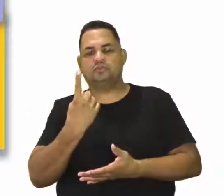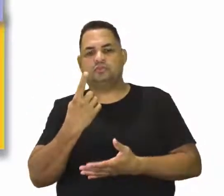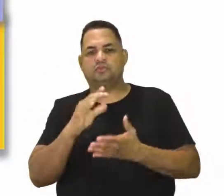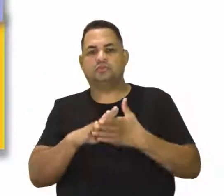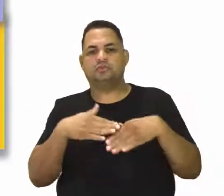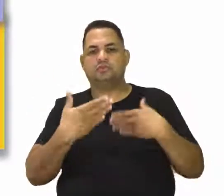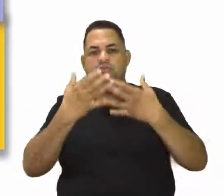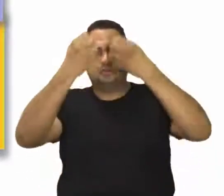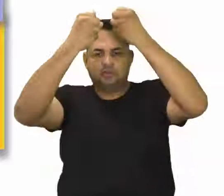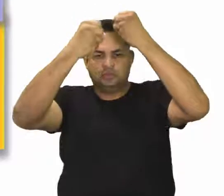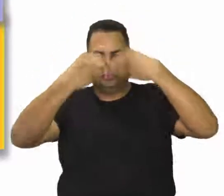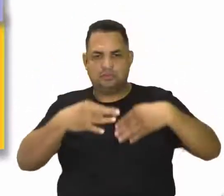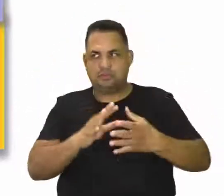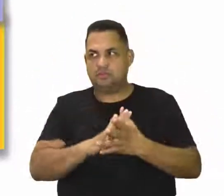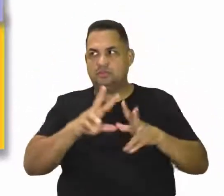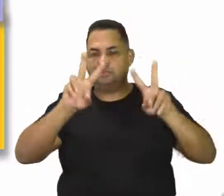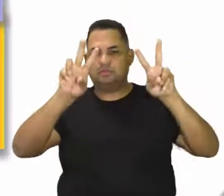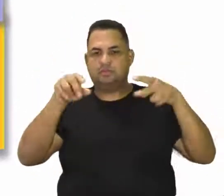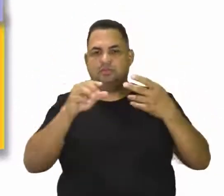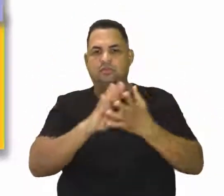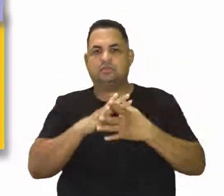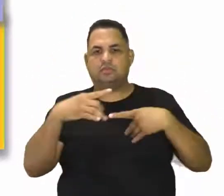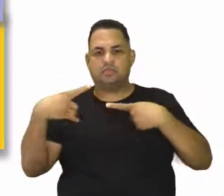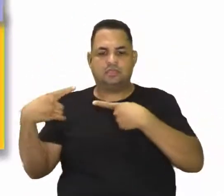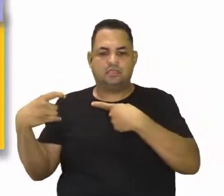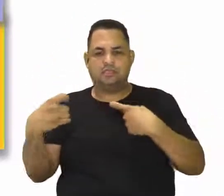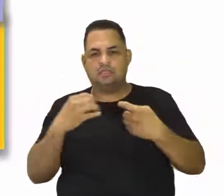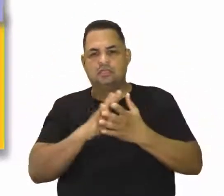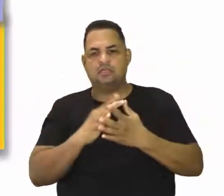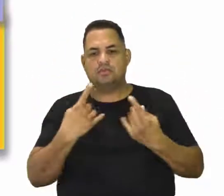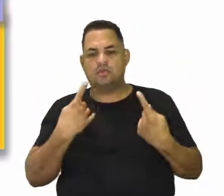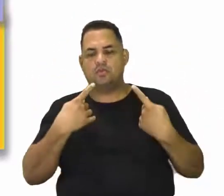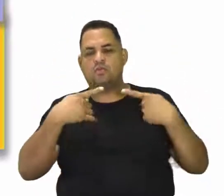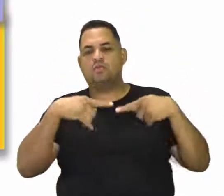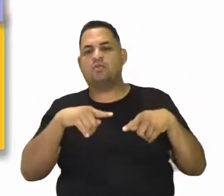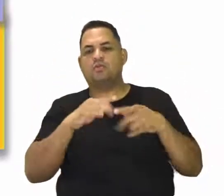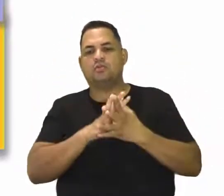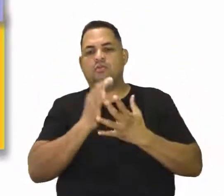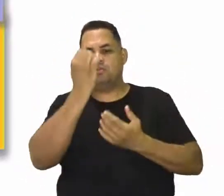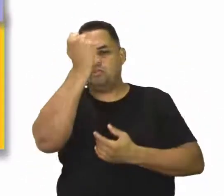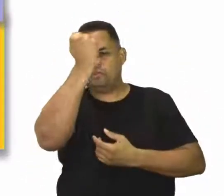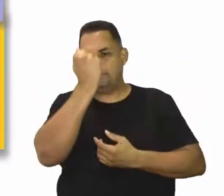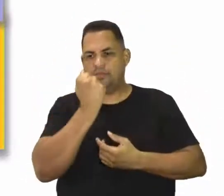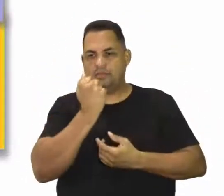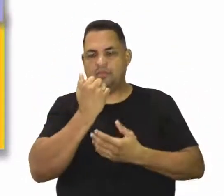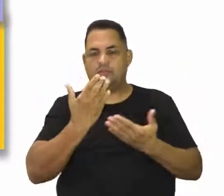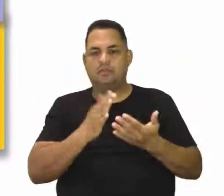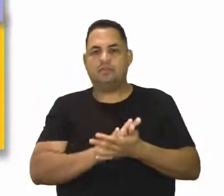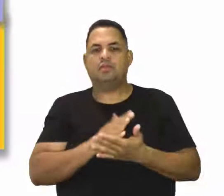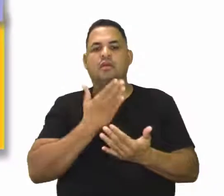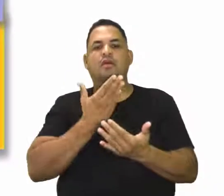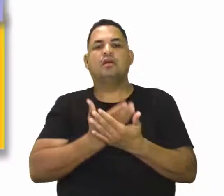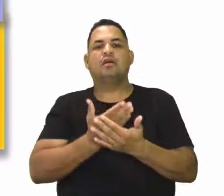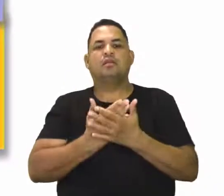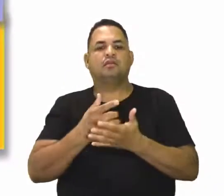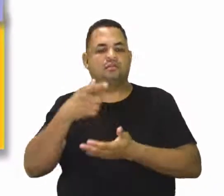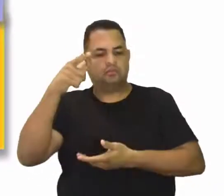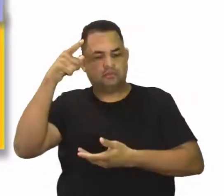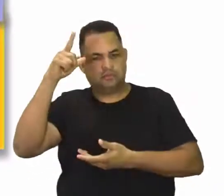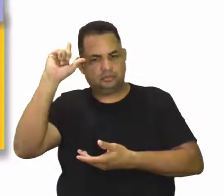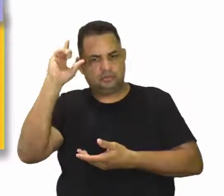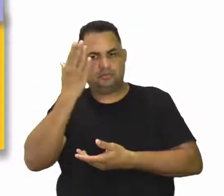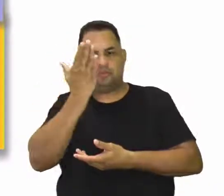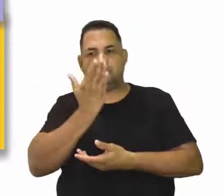iremos abordar o tema sobre a Guerra ao Terror e na hora de ontem Eu